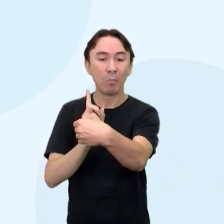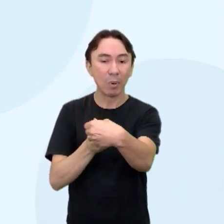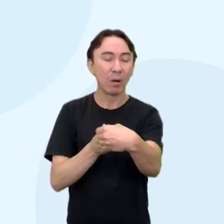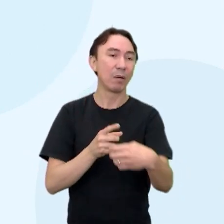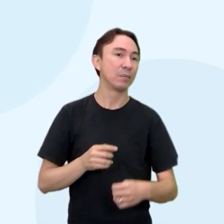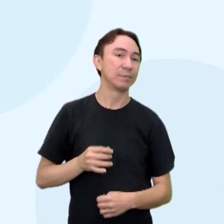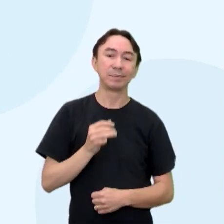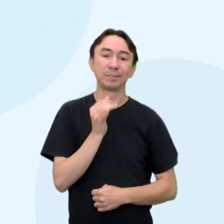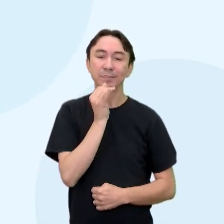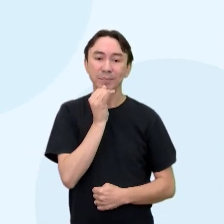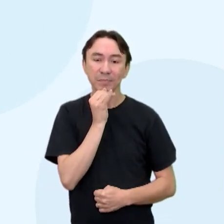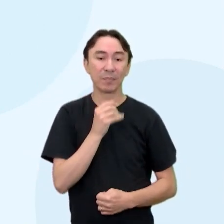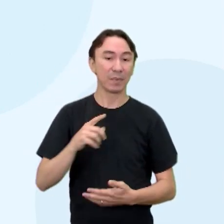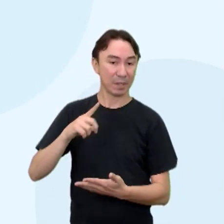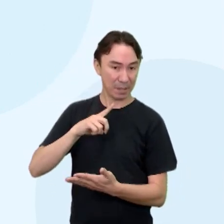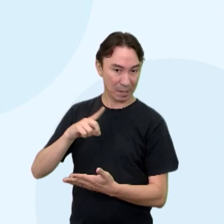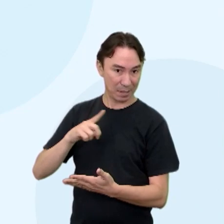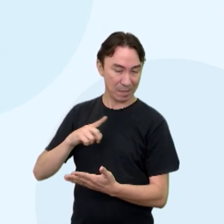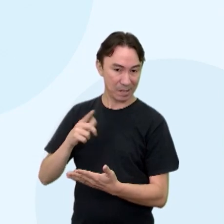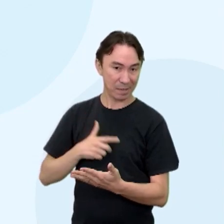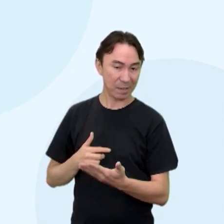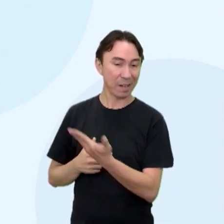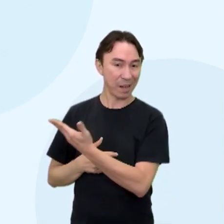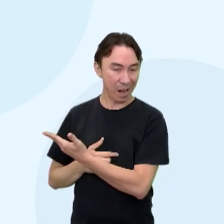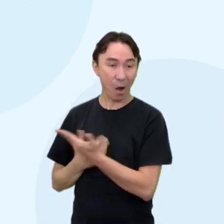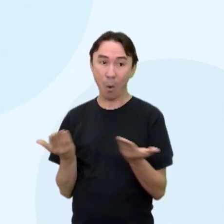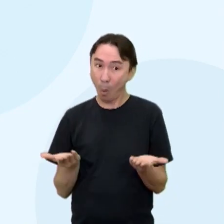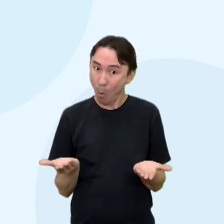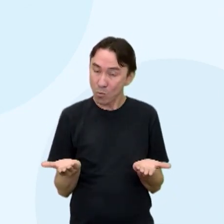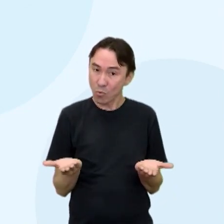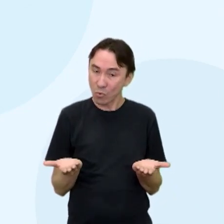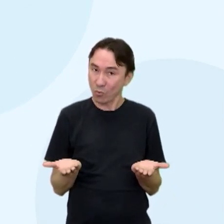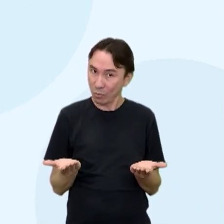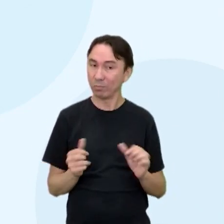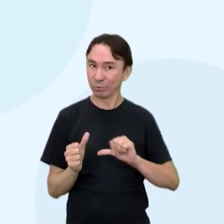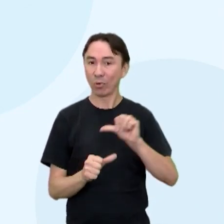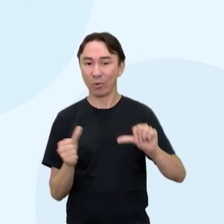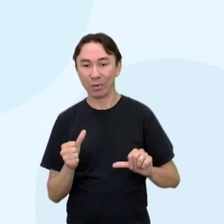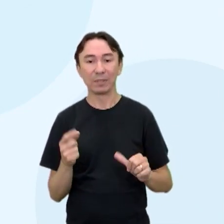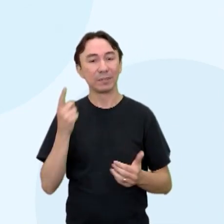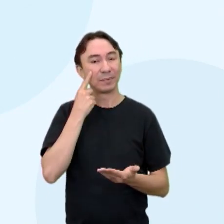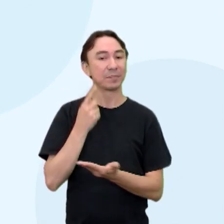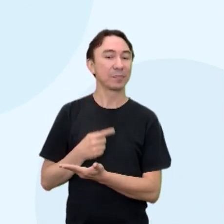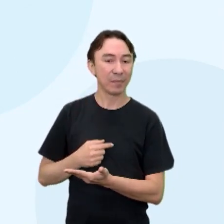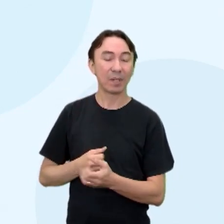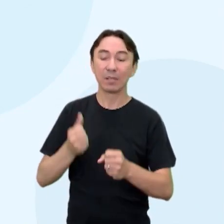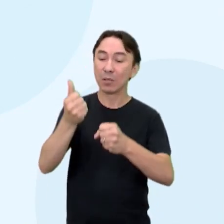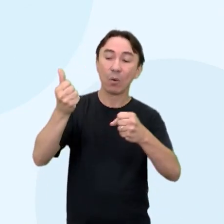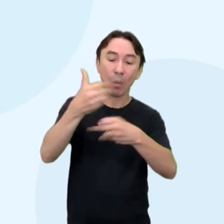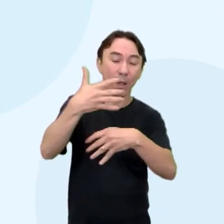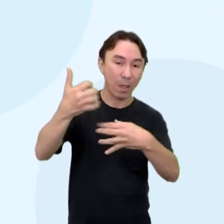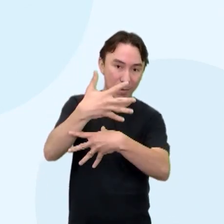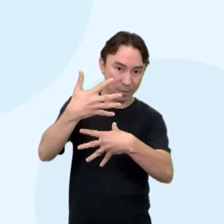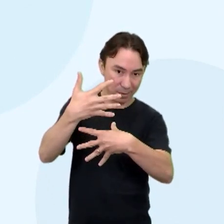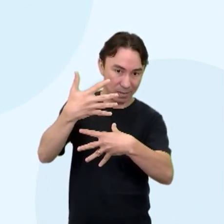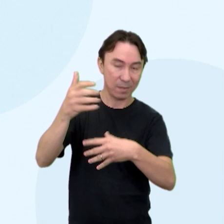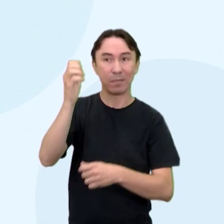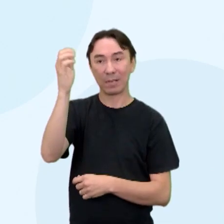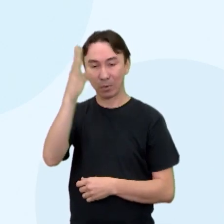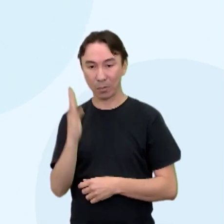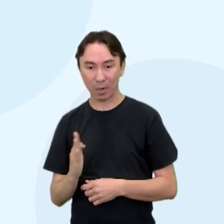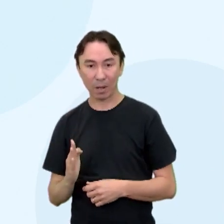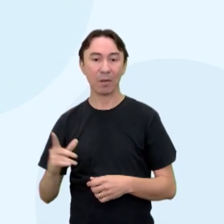aí uma ligação geral, né, no esquema atual da metrópole nacional, né, com a metrópole regional,